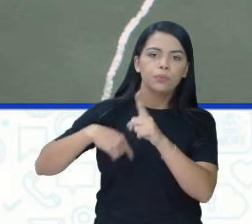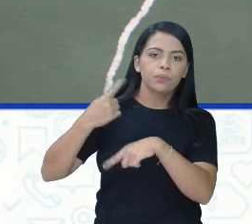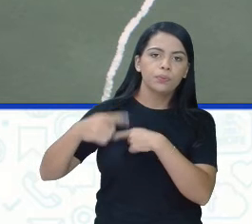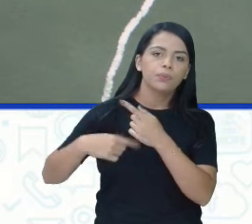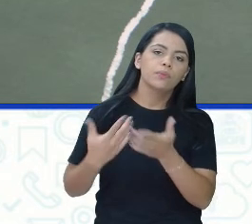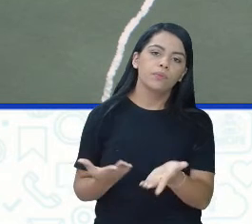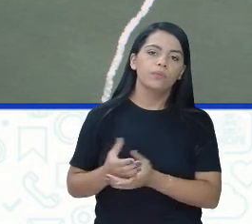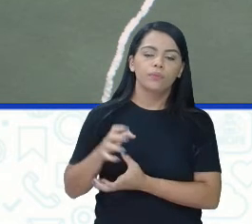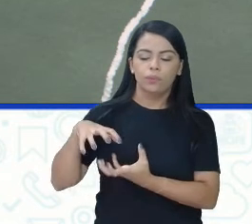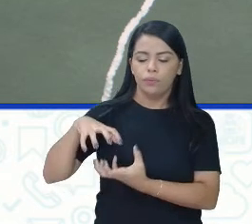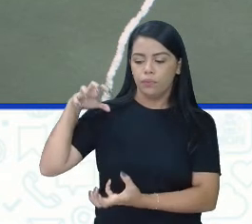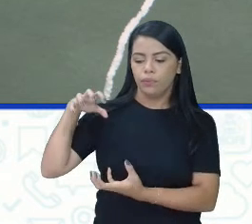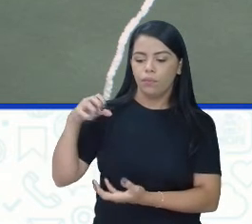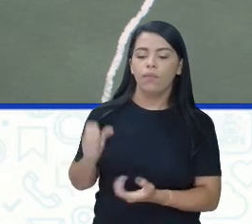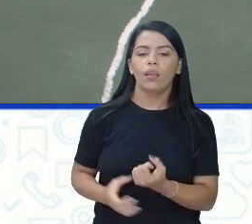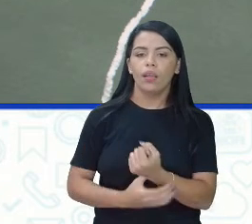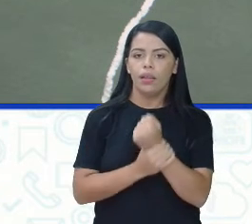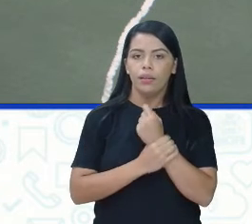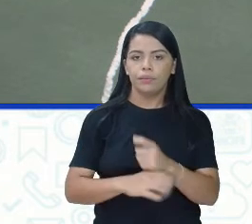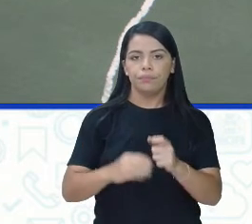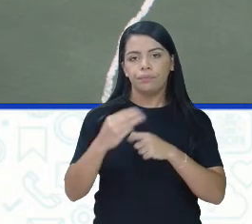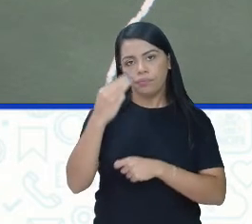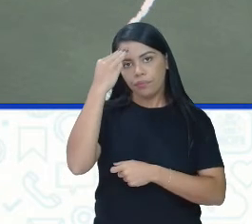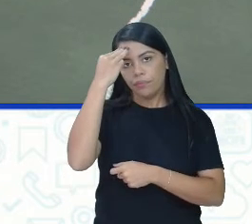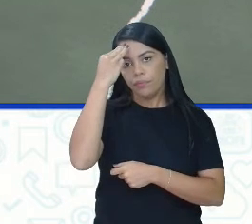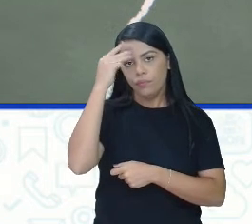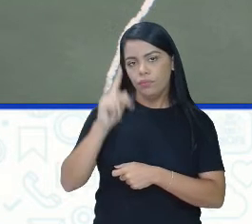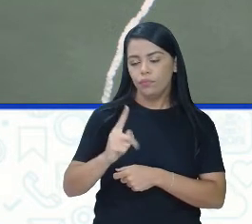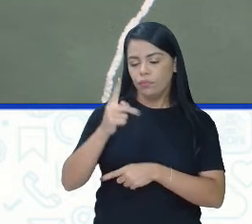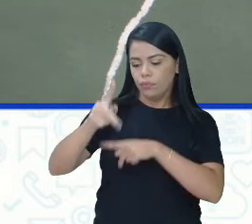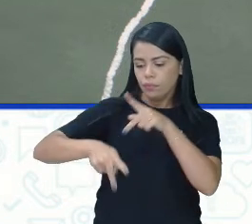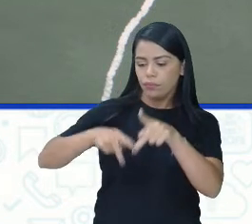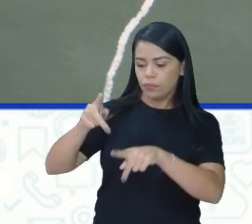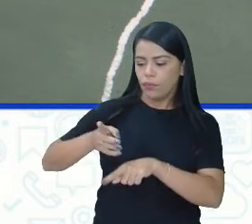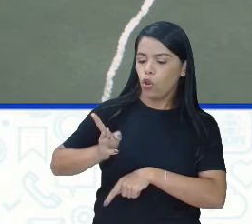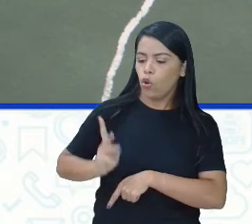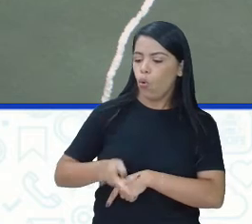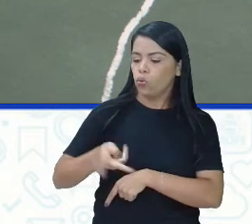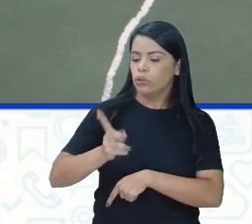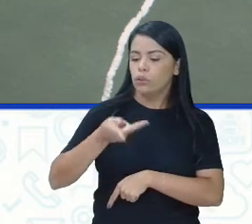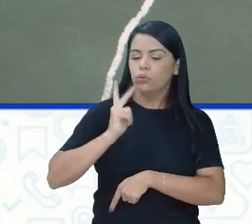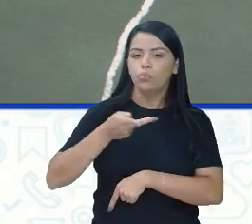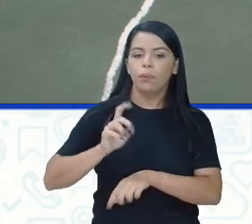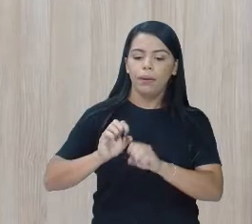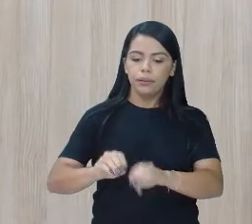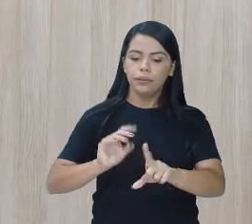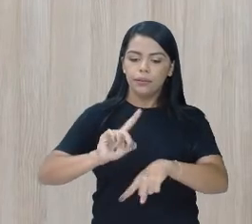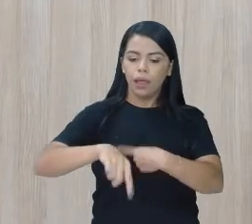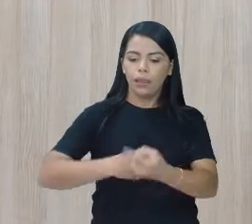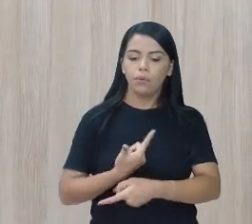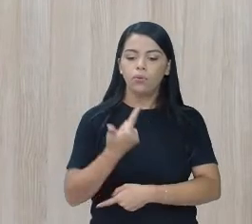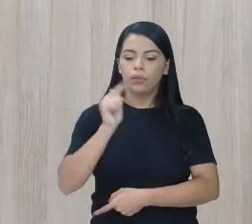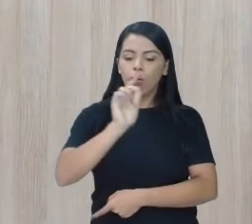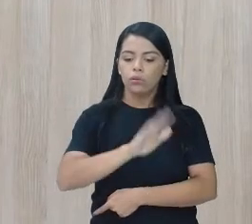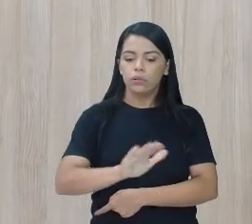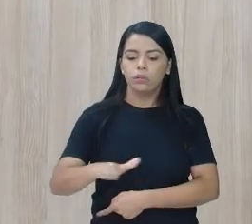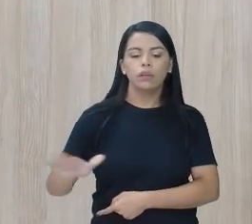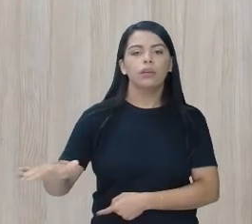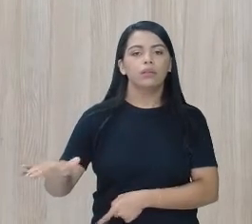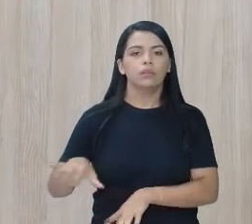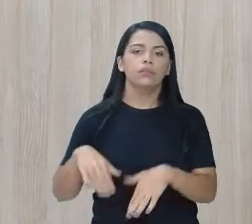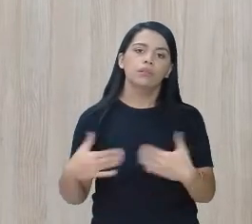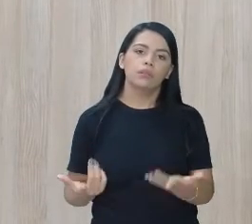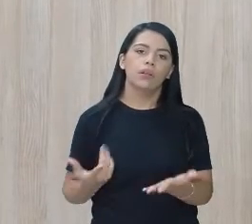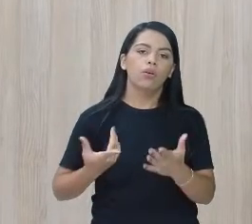de um povo, que a memória de um povo permaneça vigente para as crianças. É como eu estava falando, né, minha gente? Antes